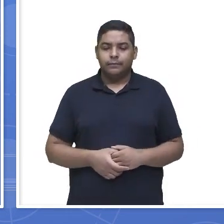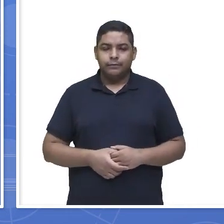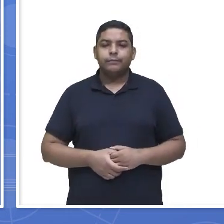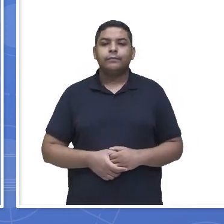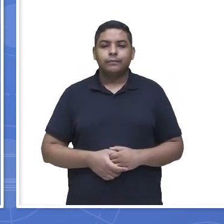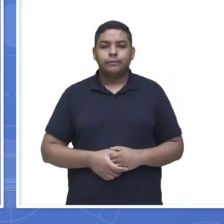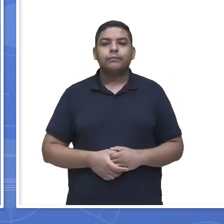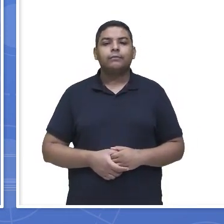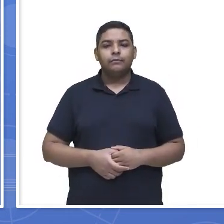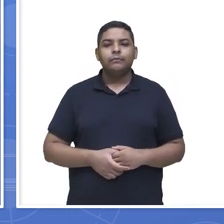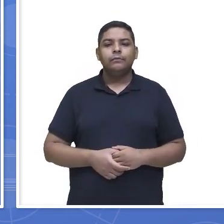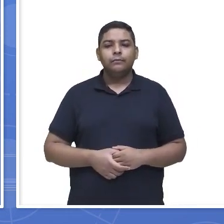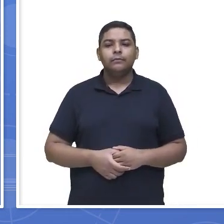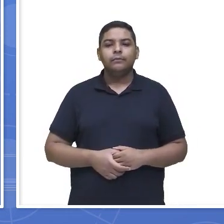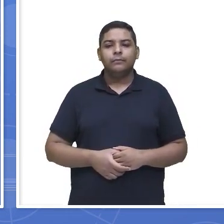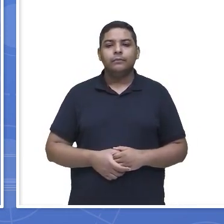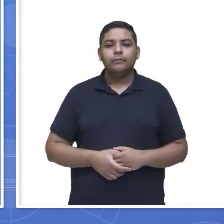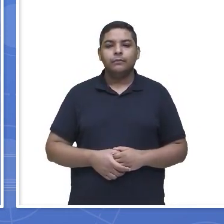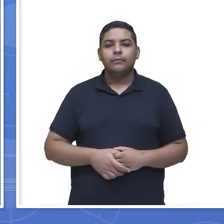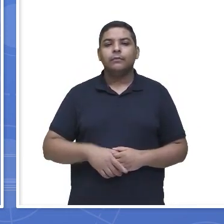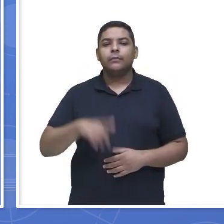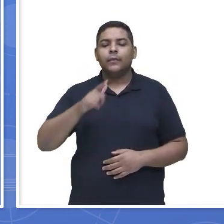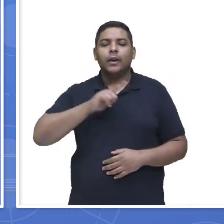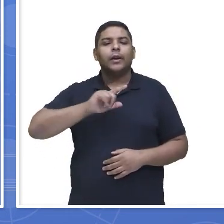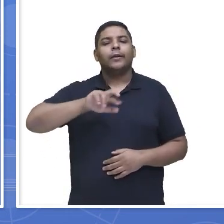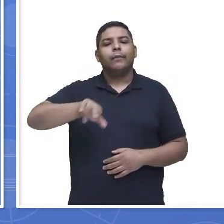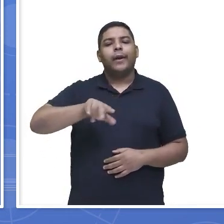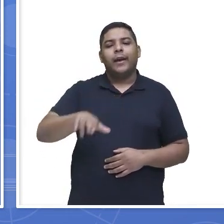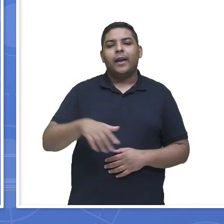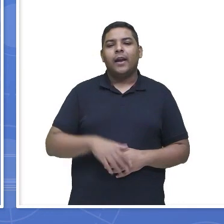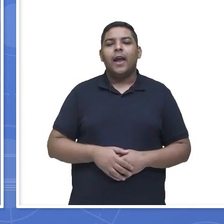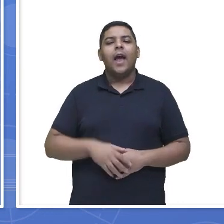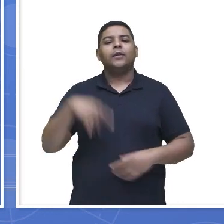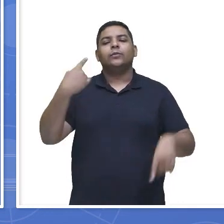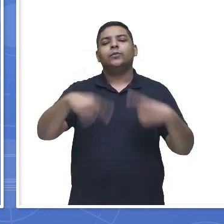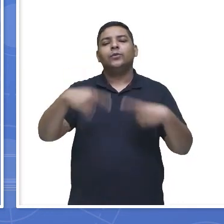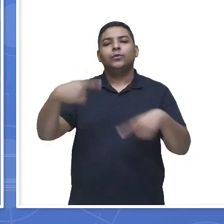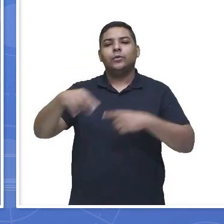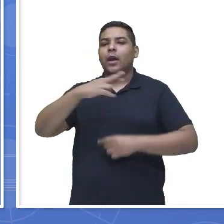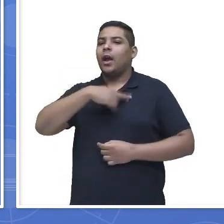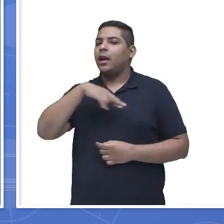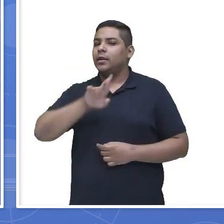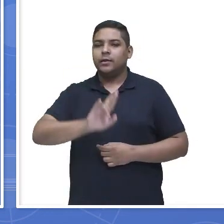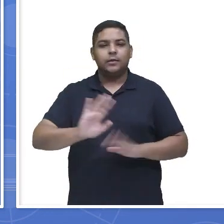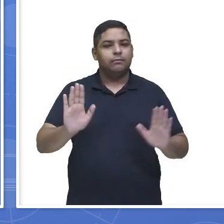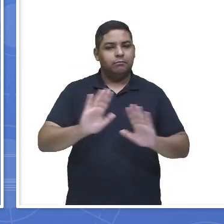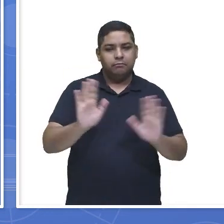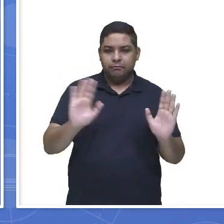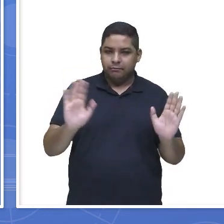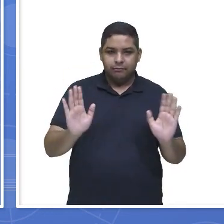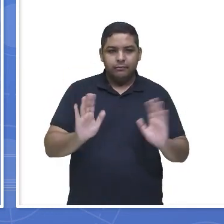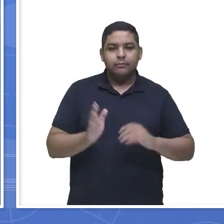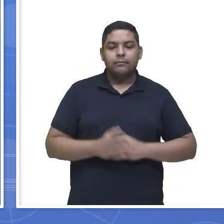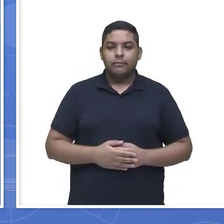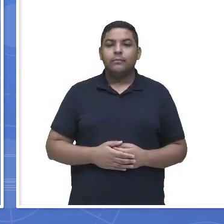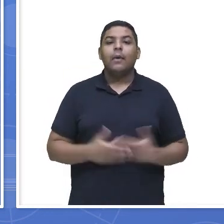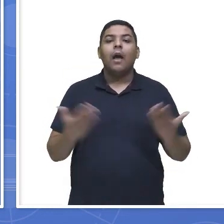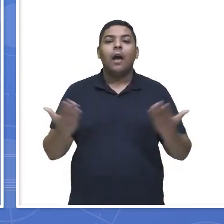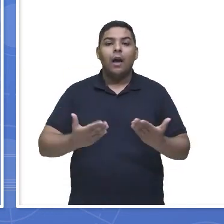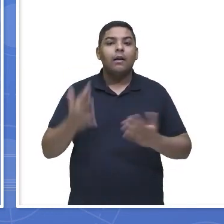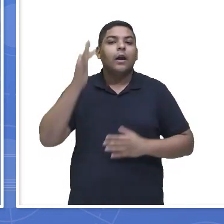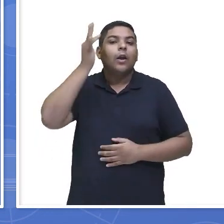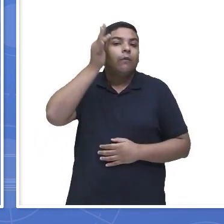isso daí. Não quero entrar aqui em hipótese alguma numa discussão religiosa aqui, não é? Nós estamos